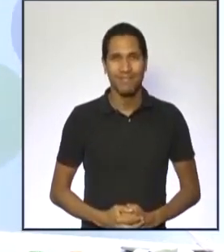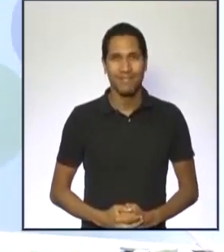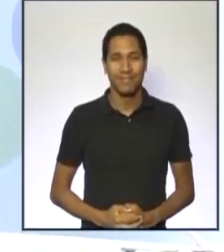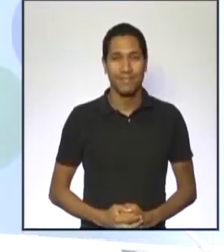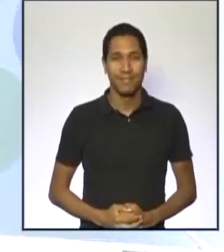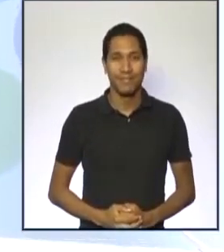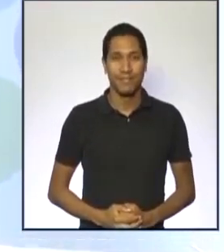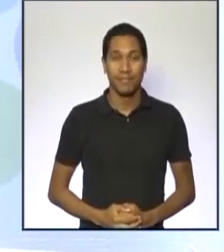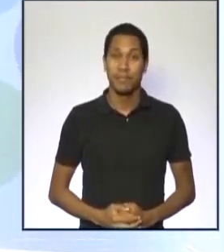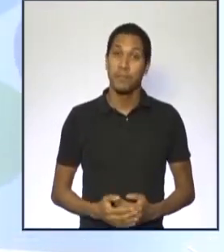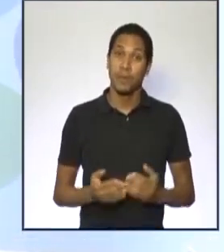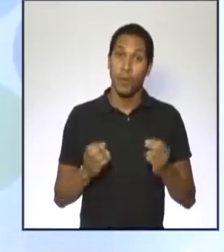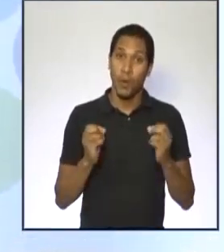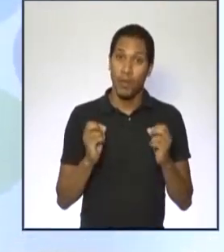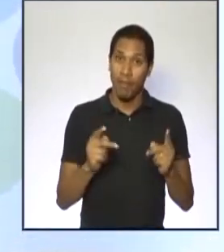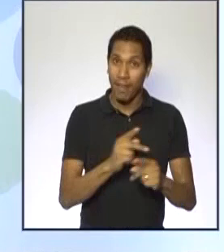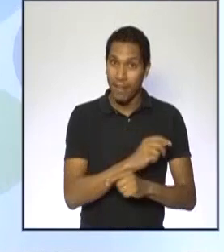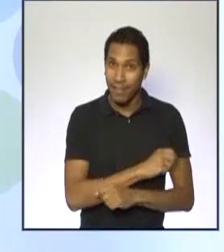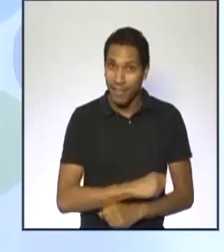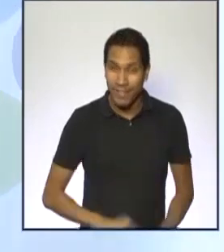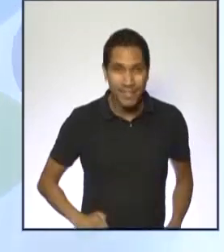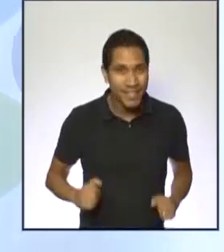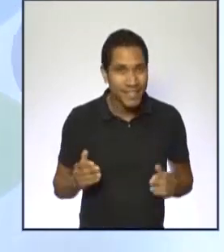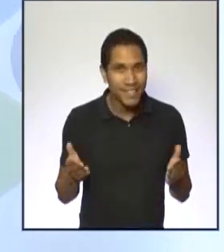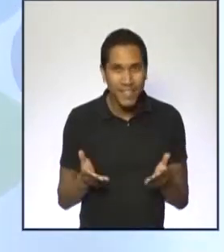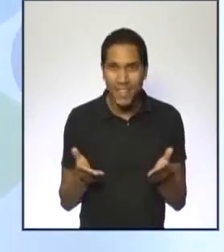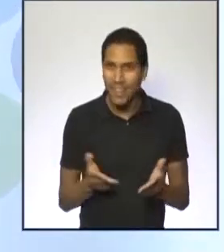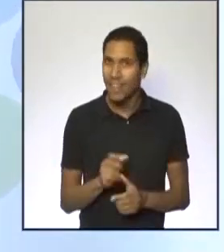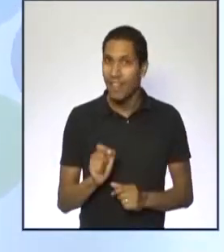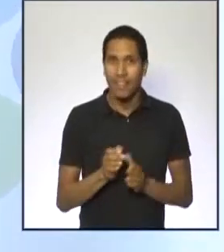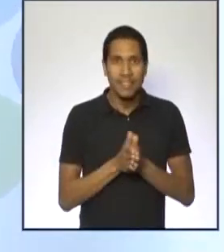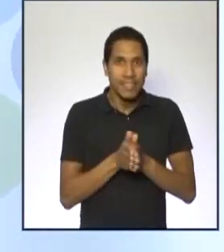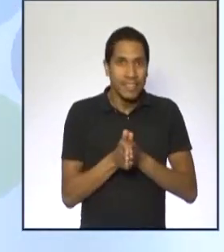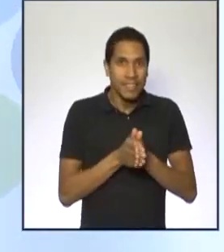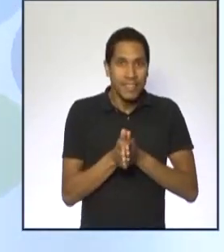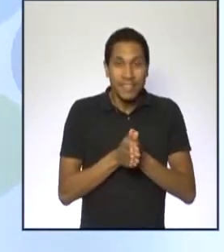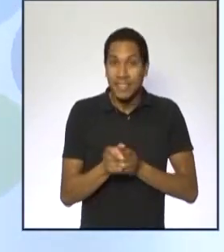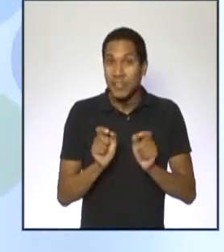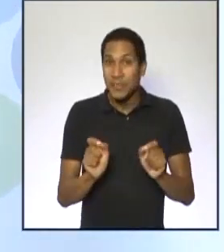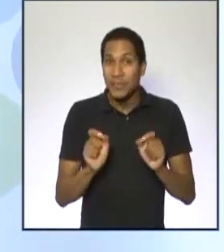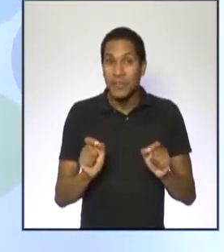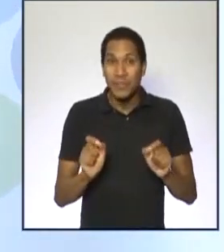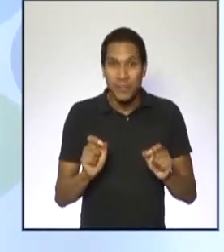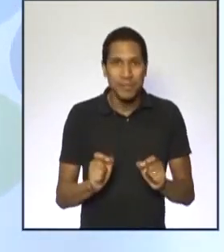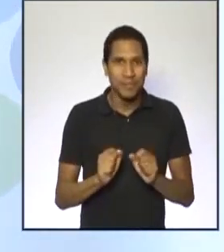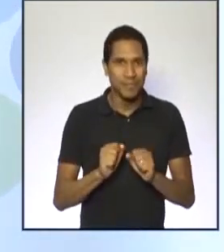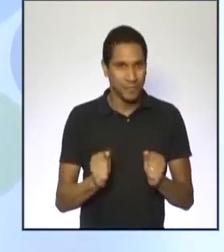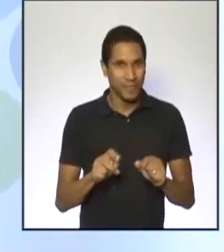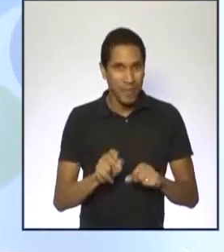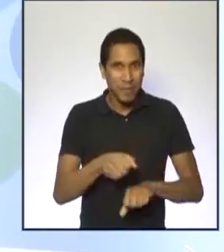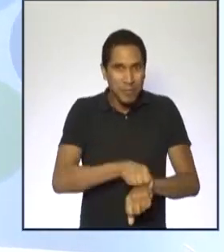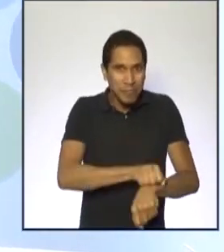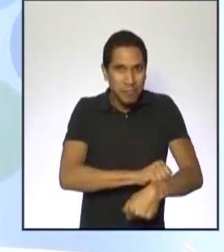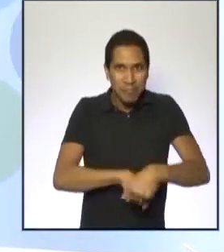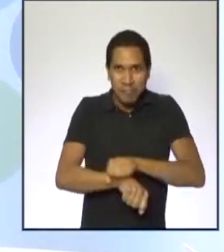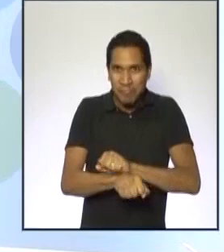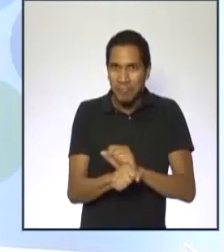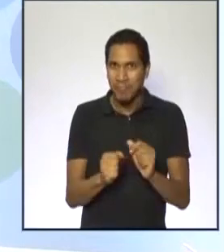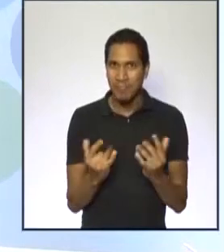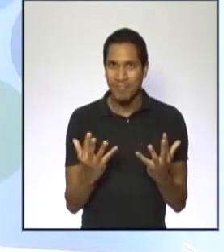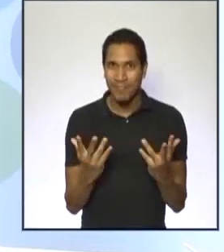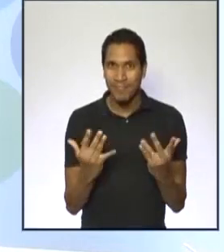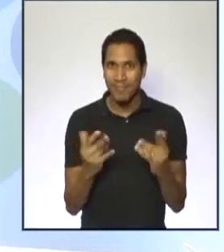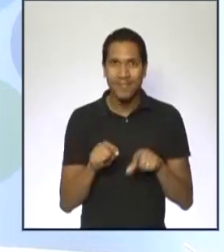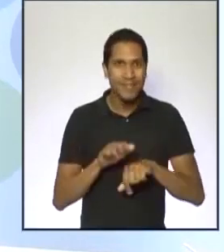E aí, chegou o nosso momento, que é o momento mais esperado, é o momento mão na massa. É o momento